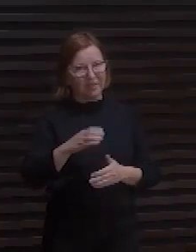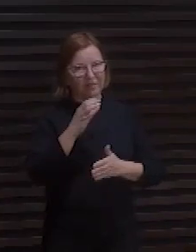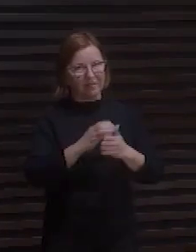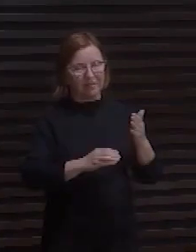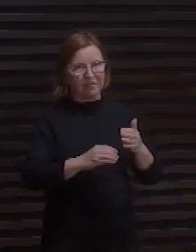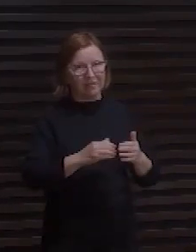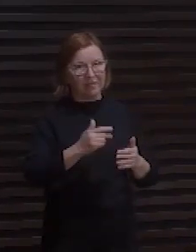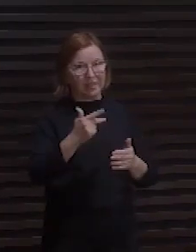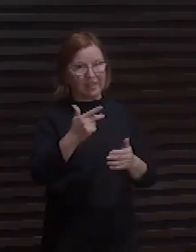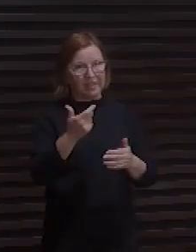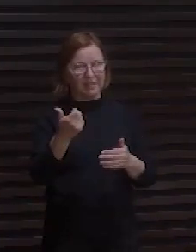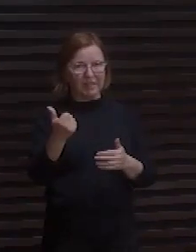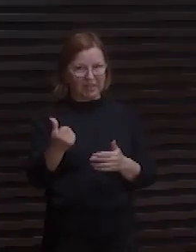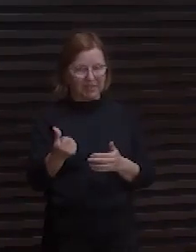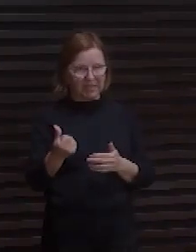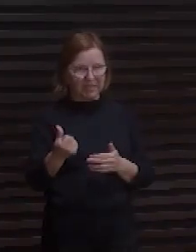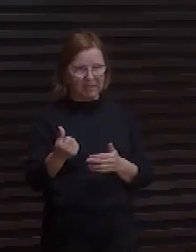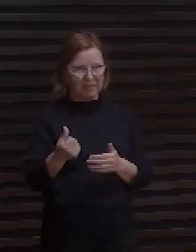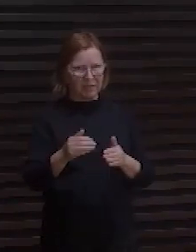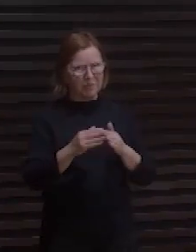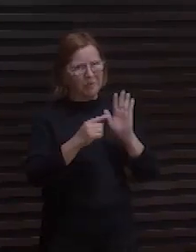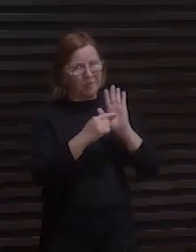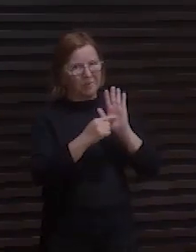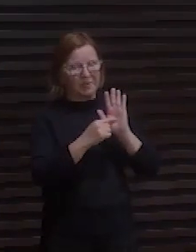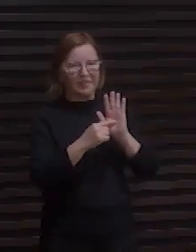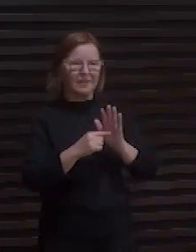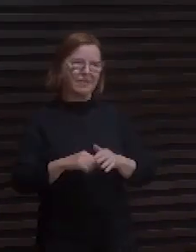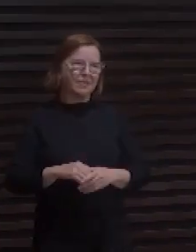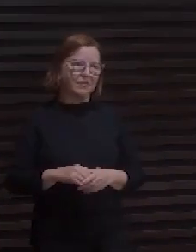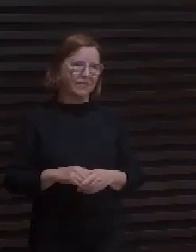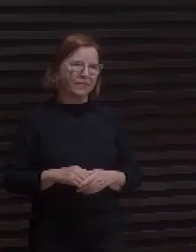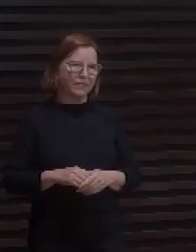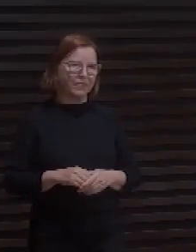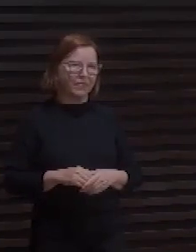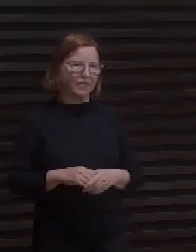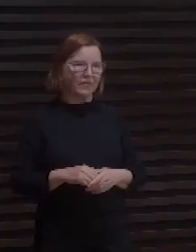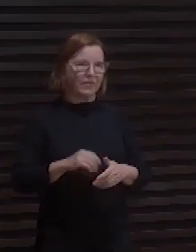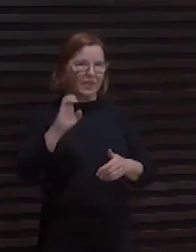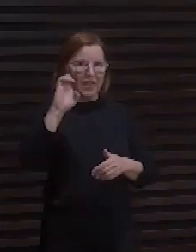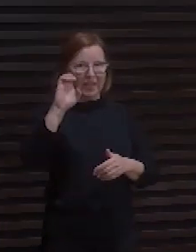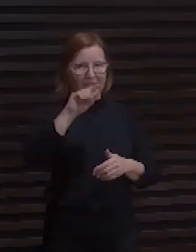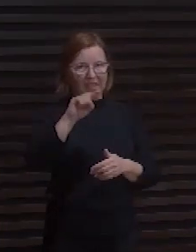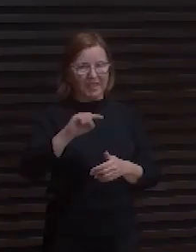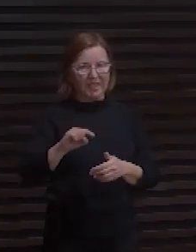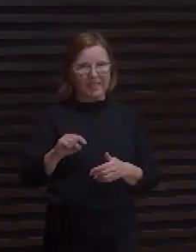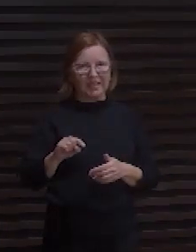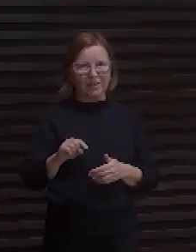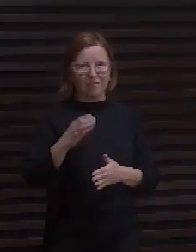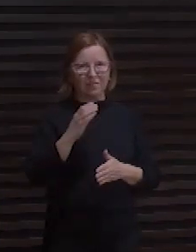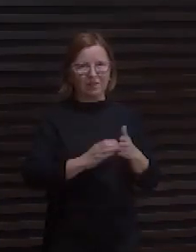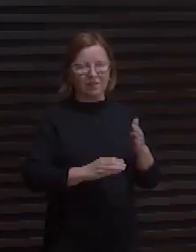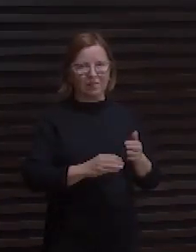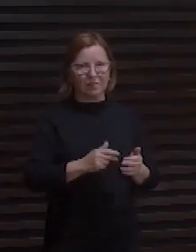27. Se puderem colocar aqui no telão, esse texto é muito importante, nós já fizemos menção nele aqui. Eu